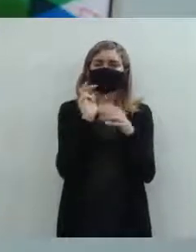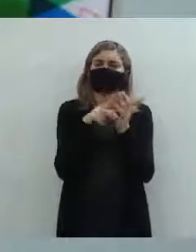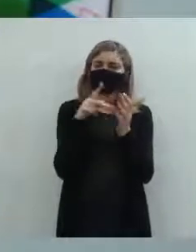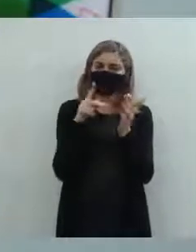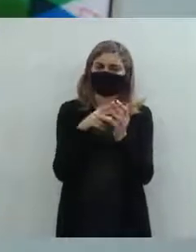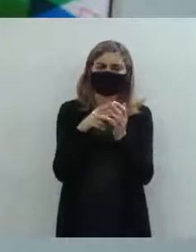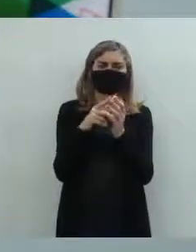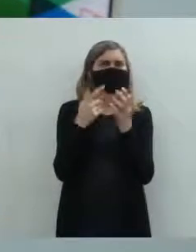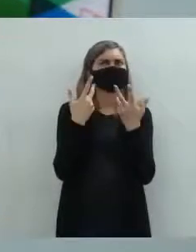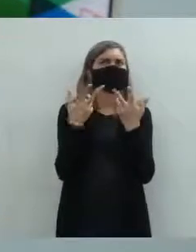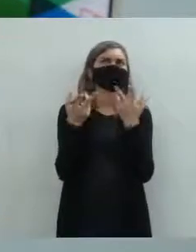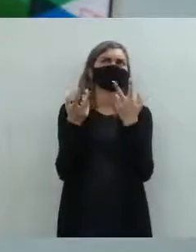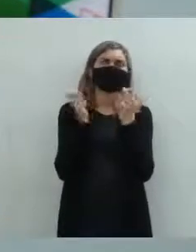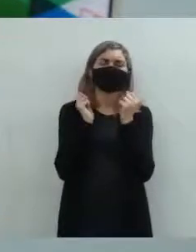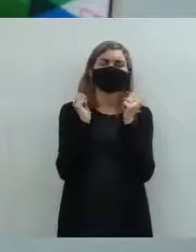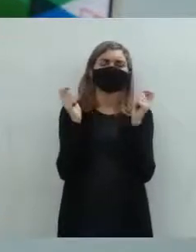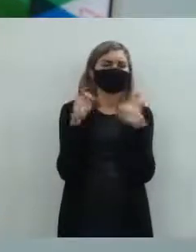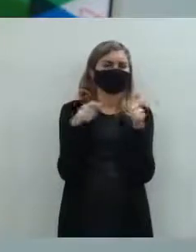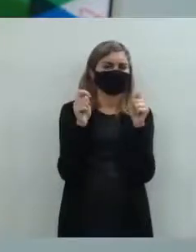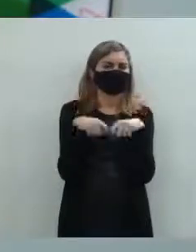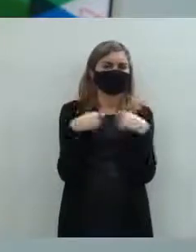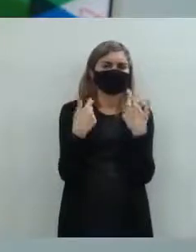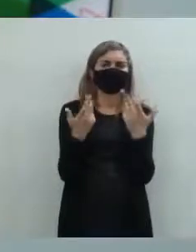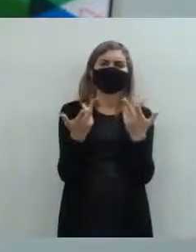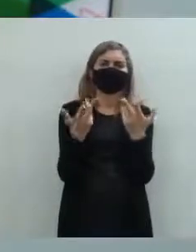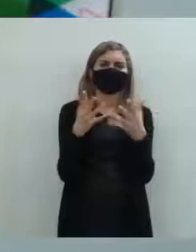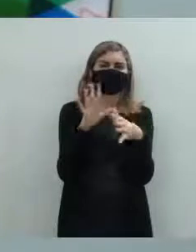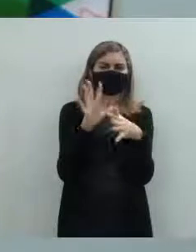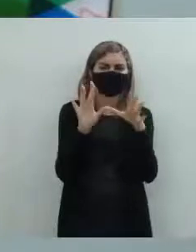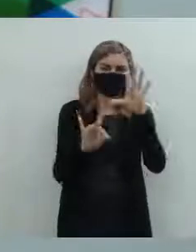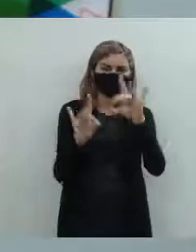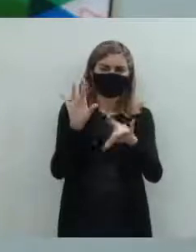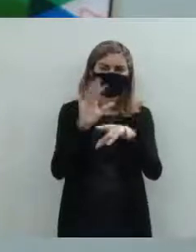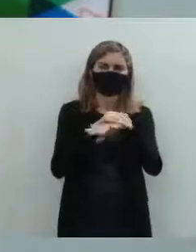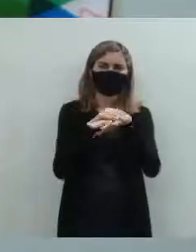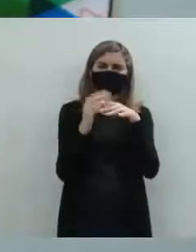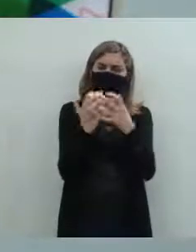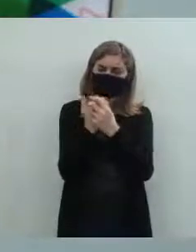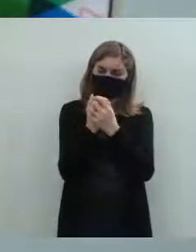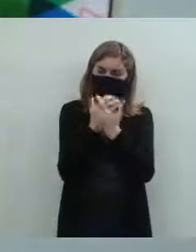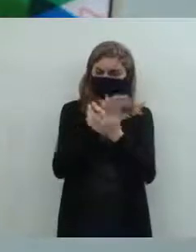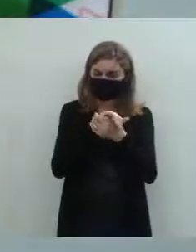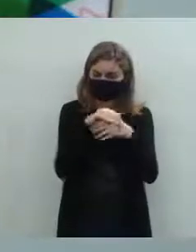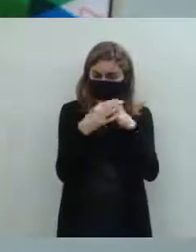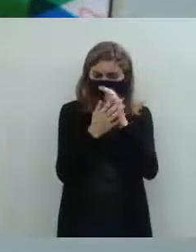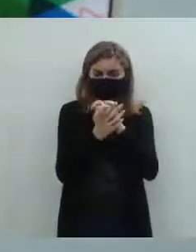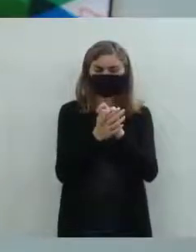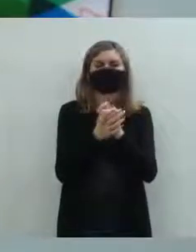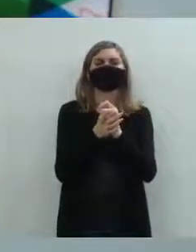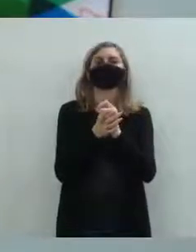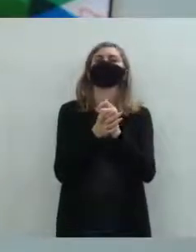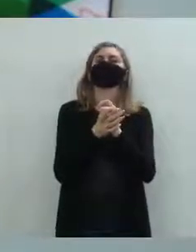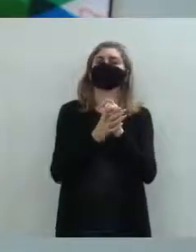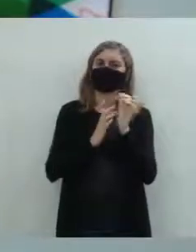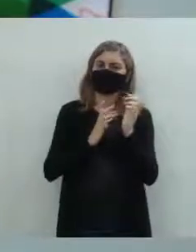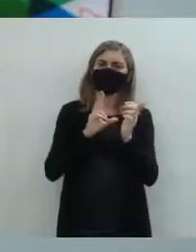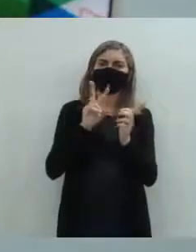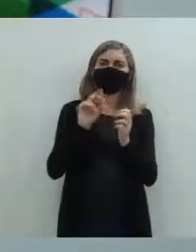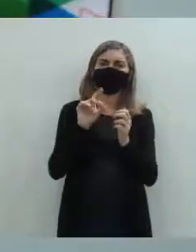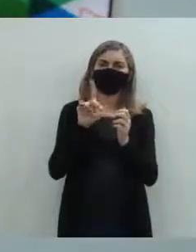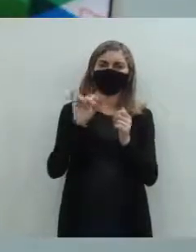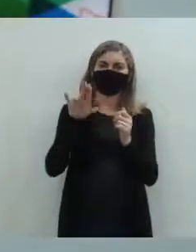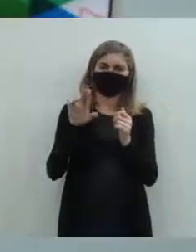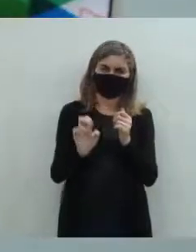a impressão que dá, que é algo palpável, para a gente conseguir pegar e tocar, e tem um